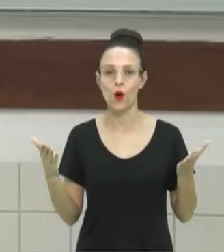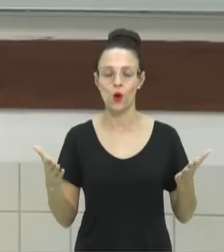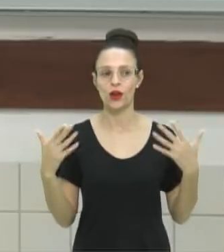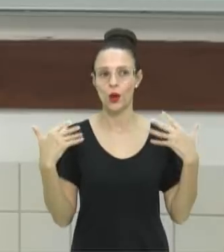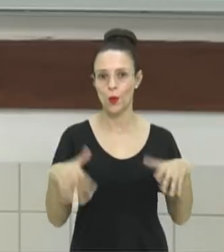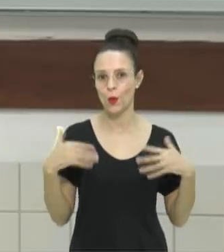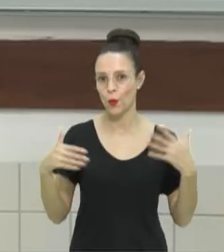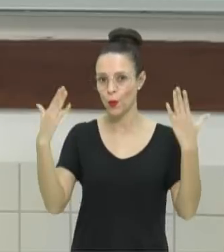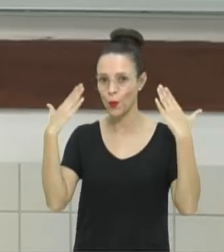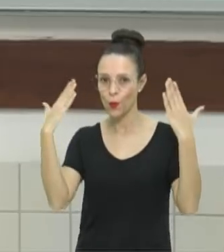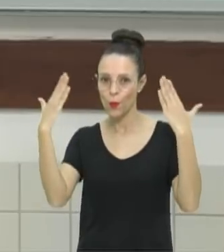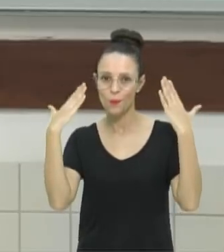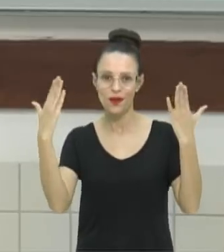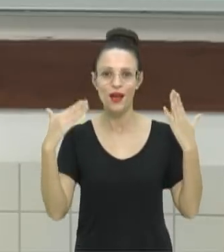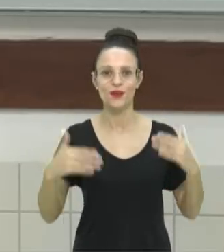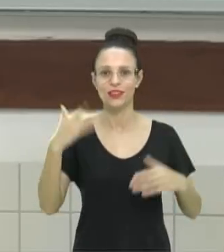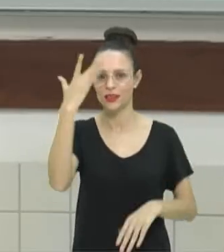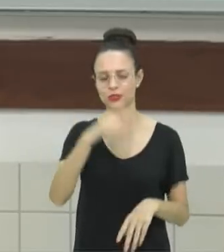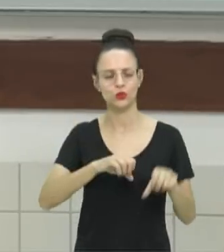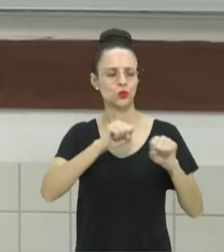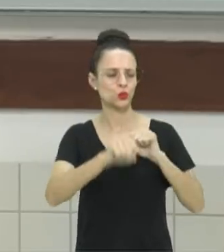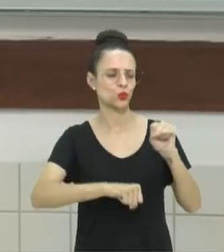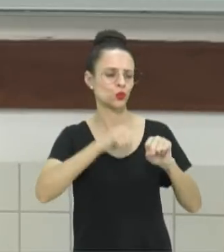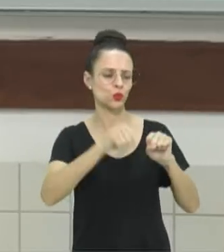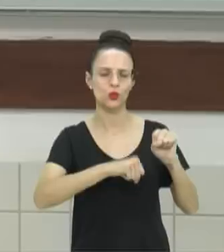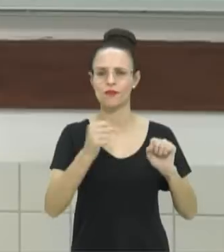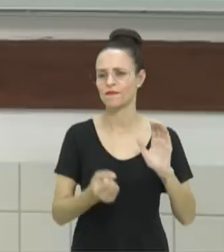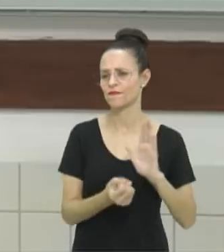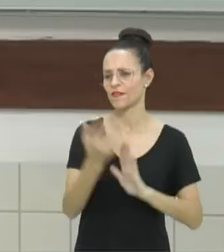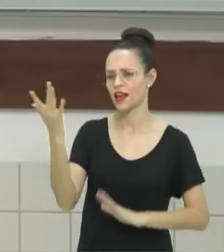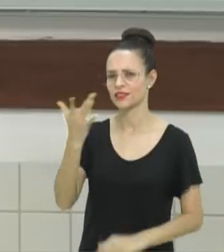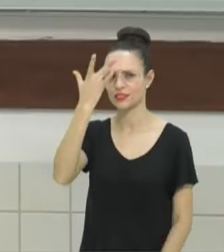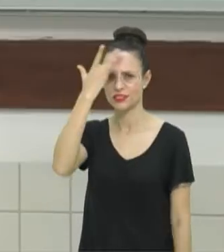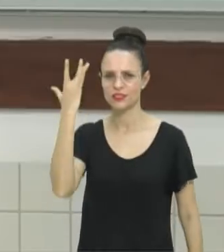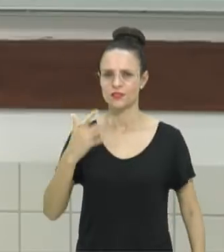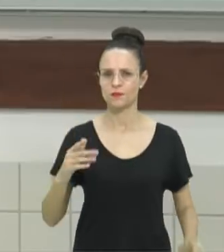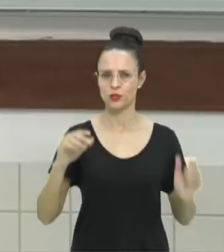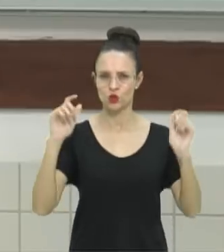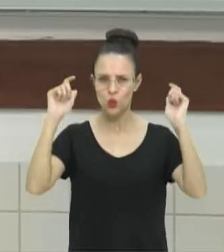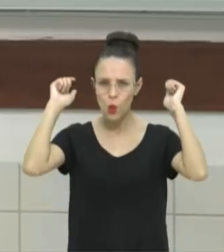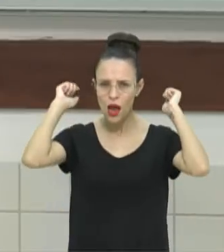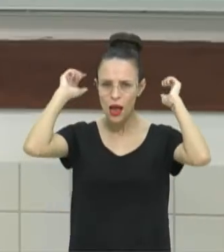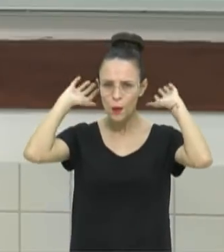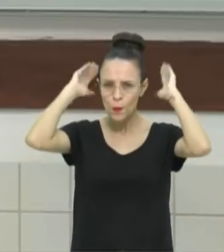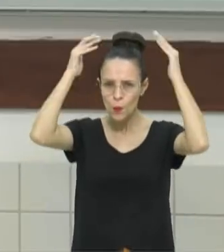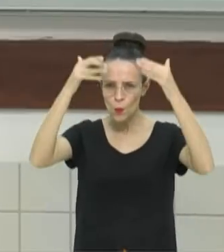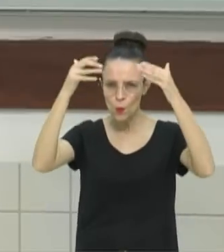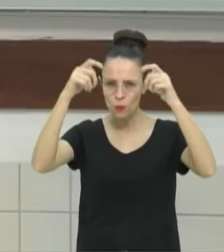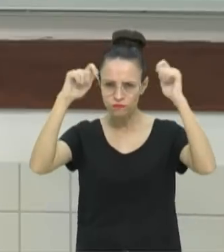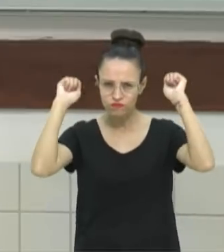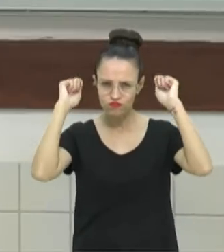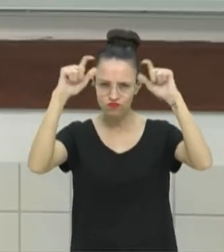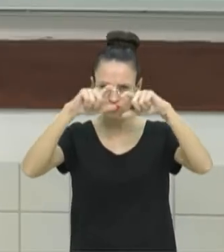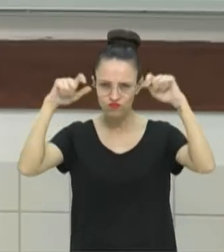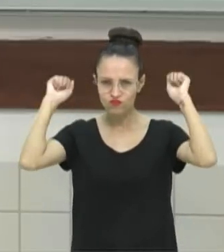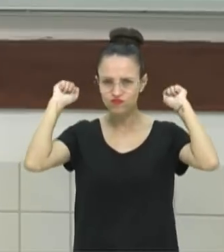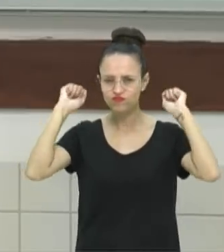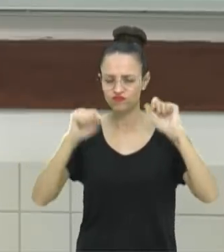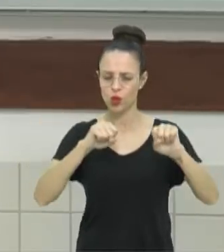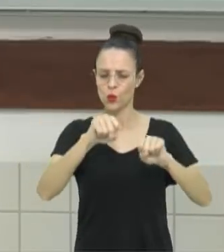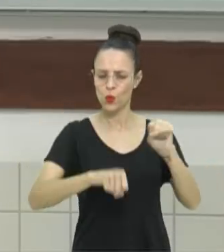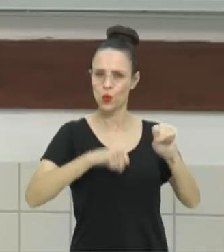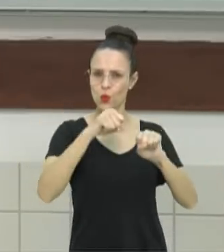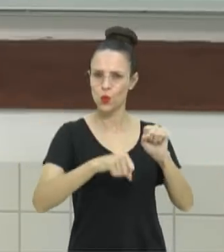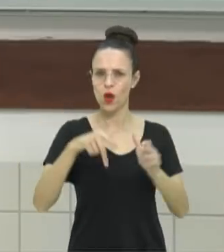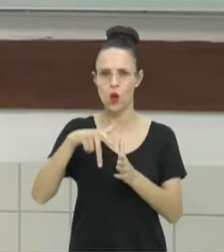pessoas virarem ciclistas, eu vejo por aí inúmeras pessoas andando todas aparamentadas pela rua,